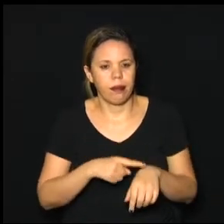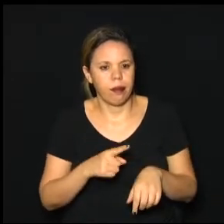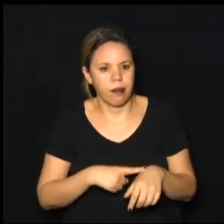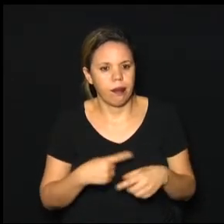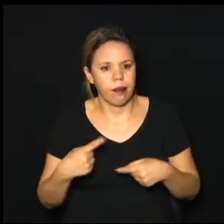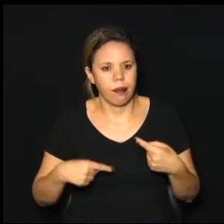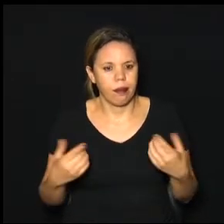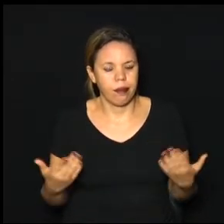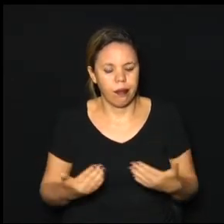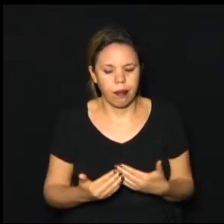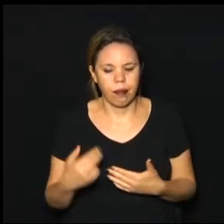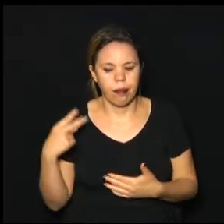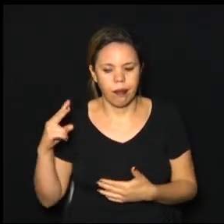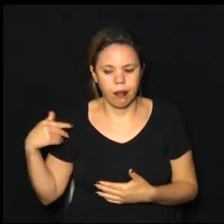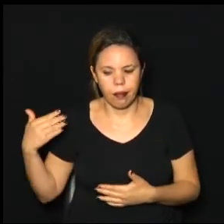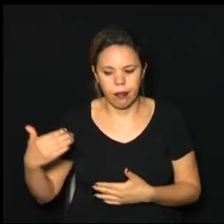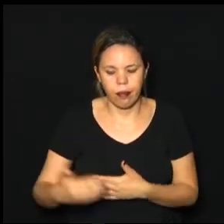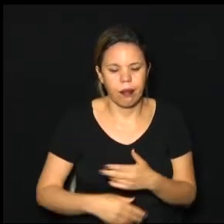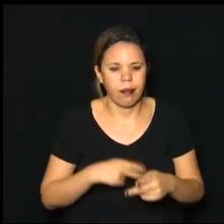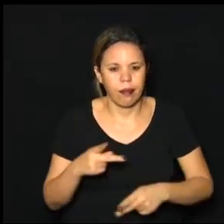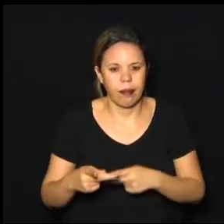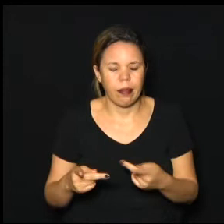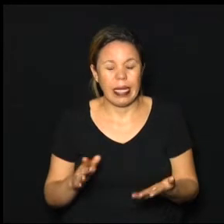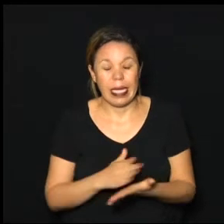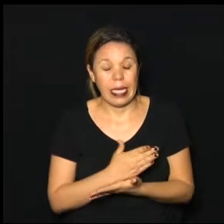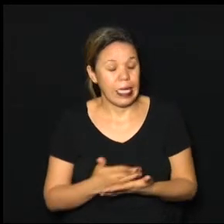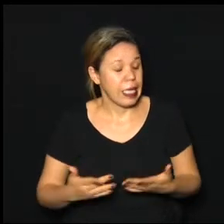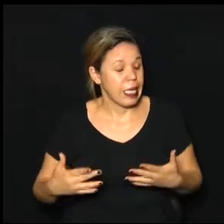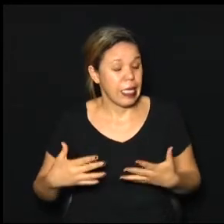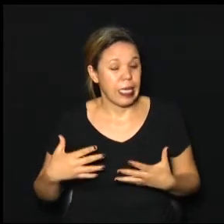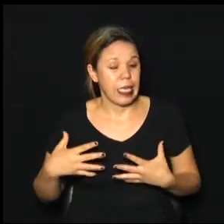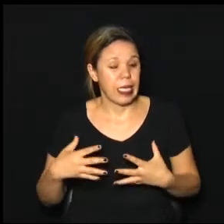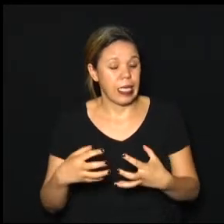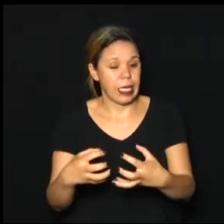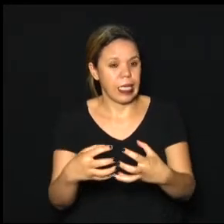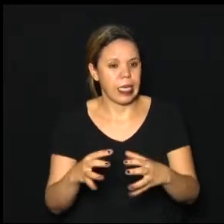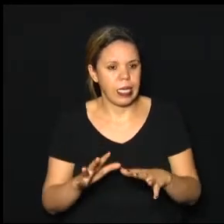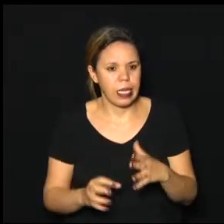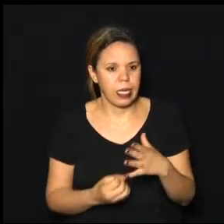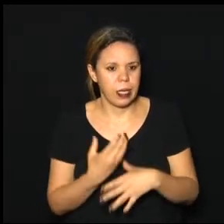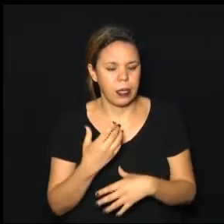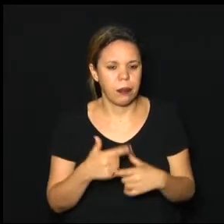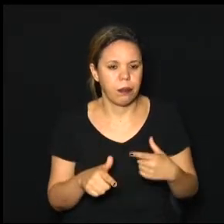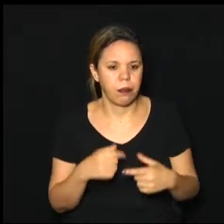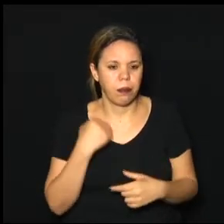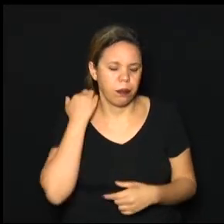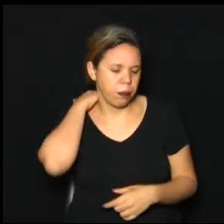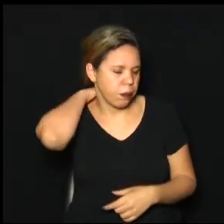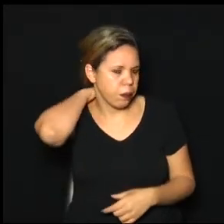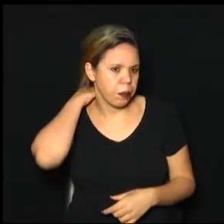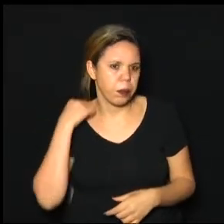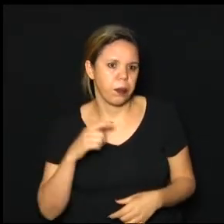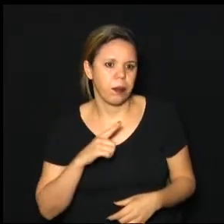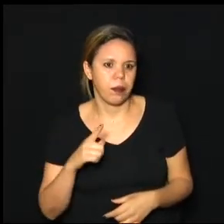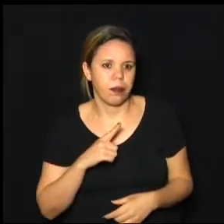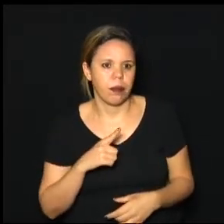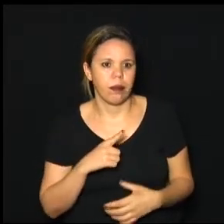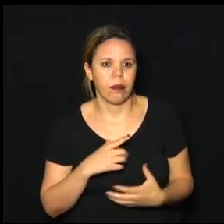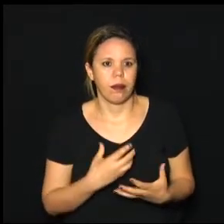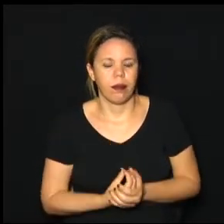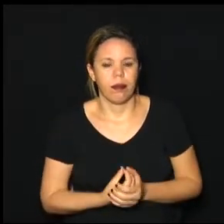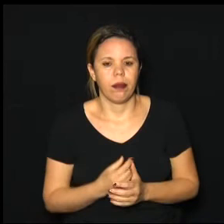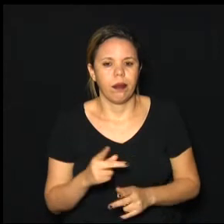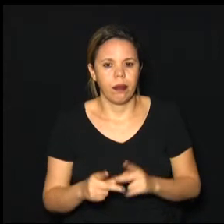é de hoje. Os ânimos estão muito acirrados, não é? Nós temos aí